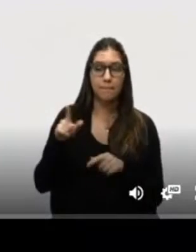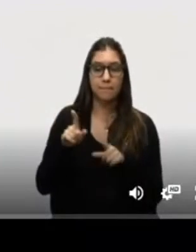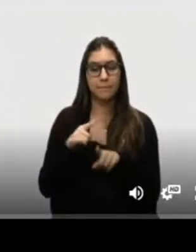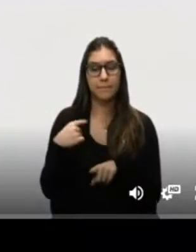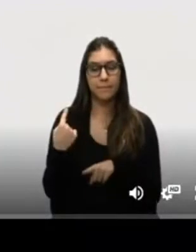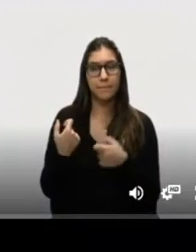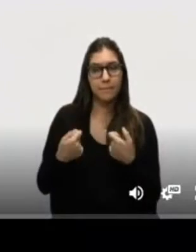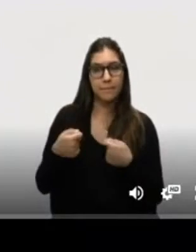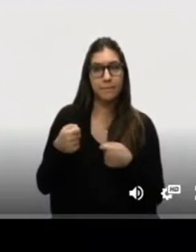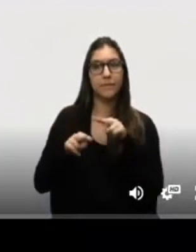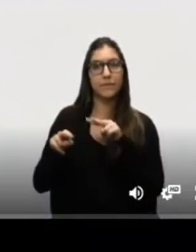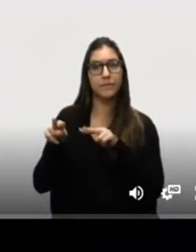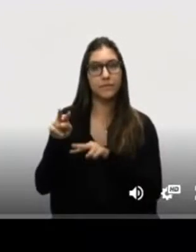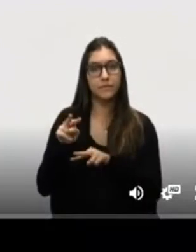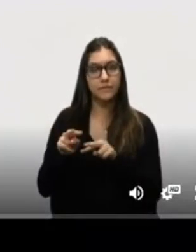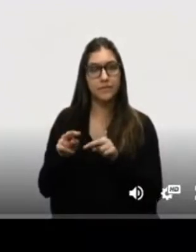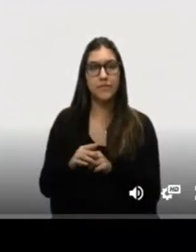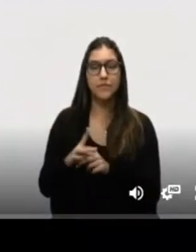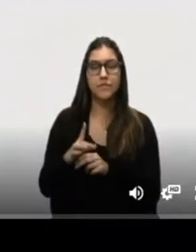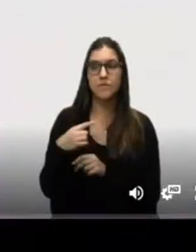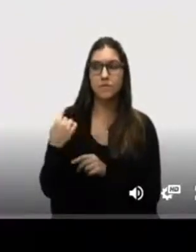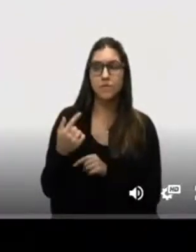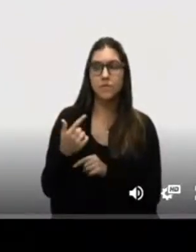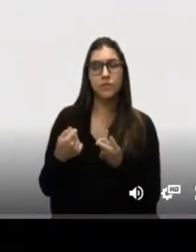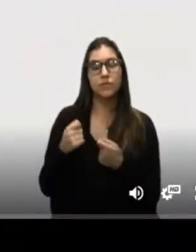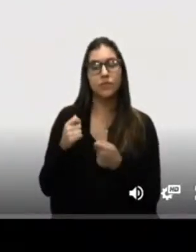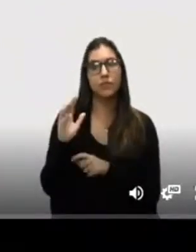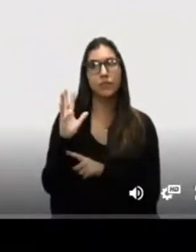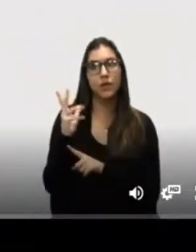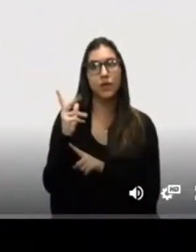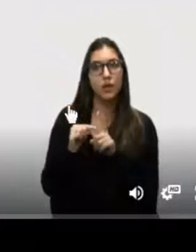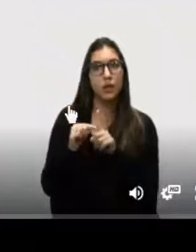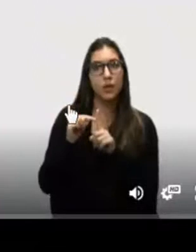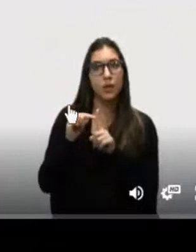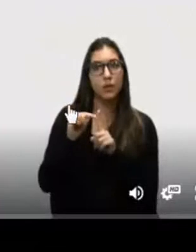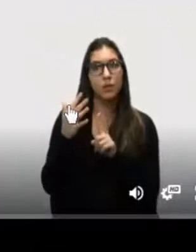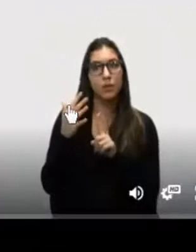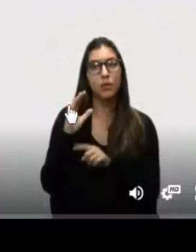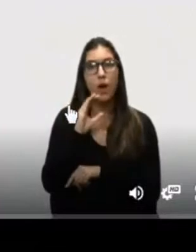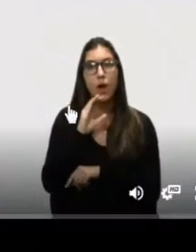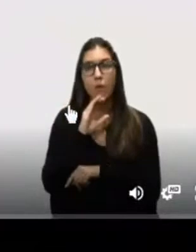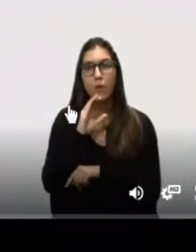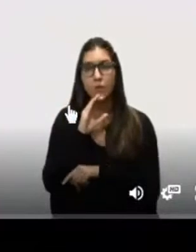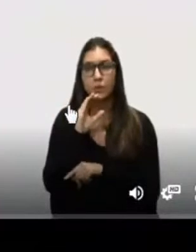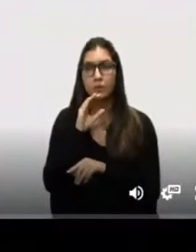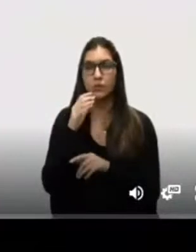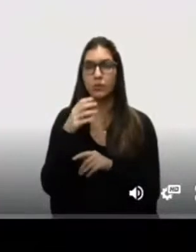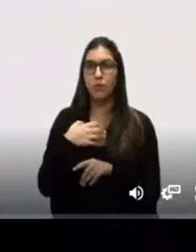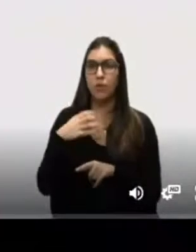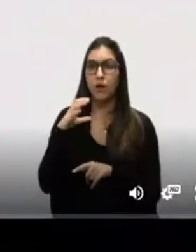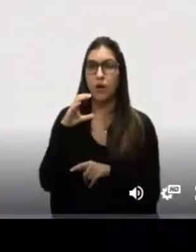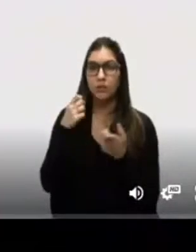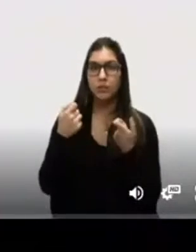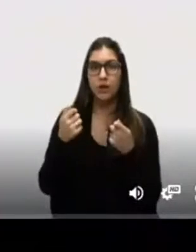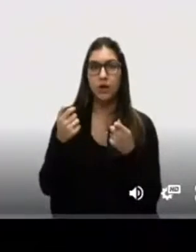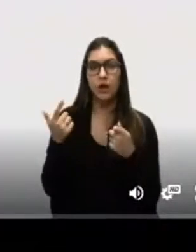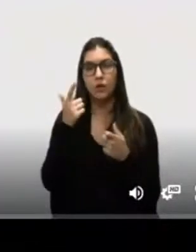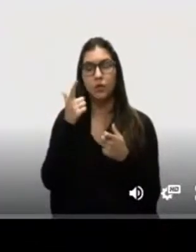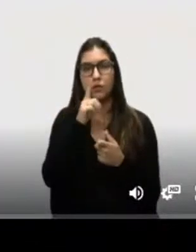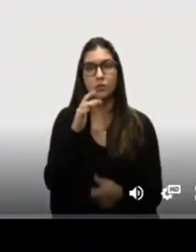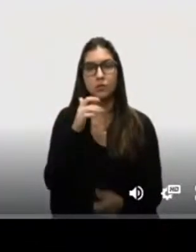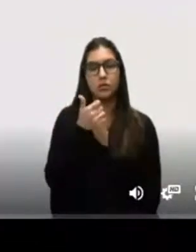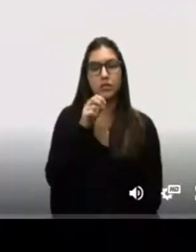precisamos observar, nós vamos deixar a temperatura subir relativamente rápida, de forma rápida, até cerca de